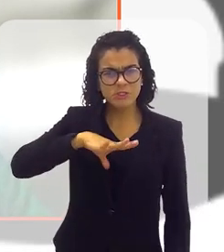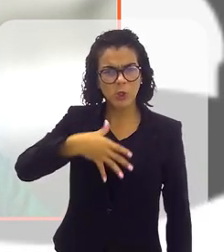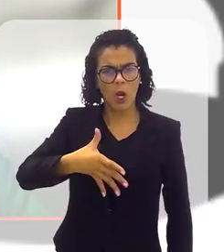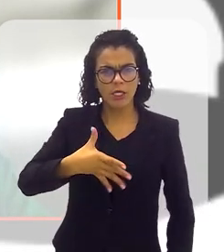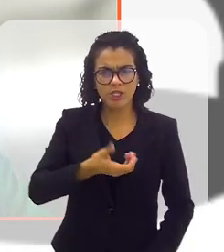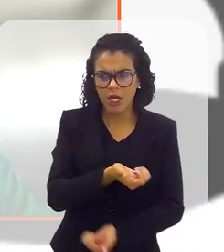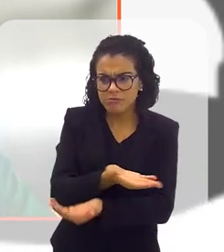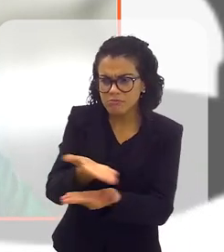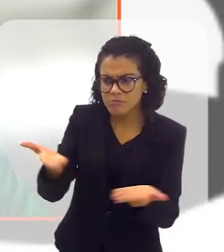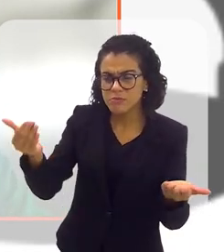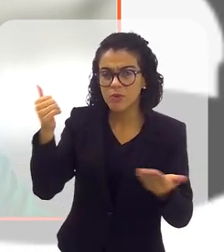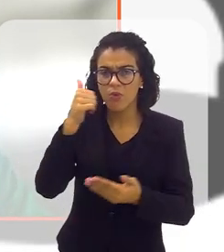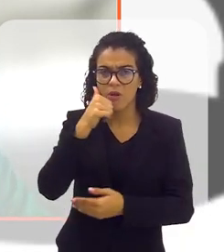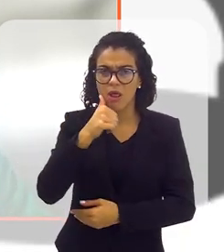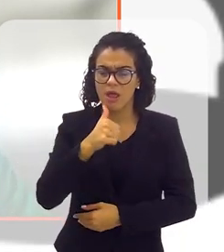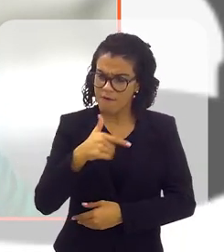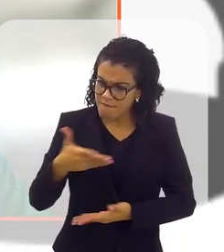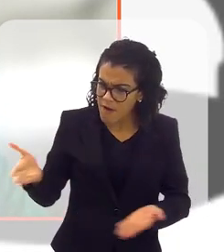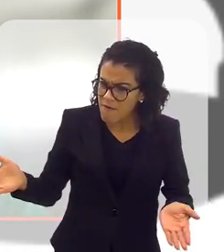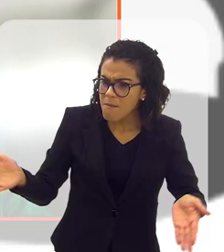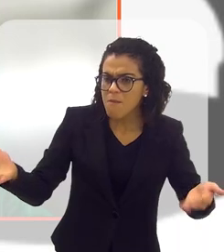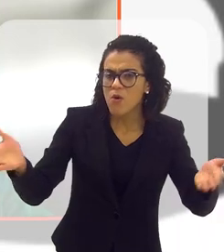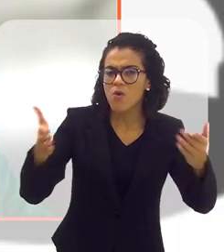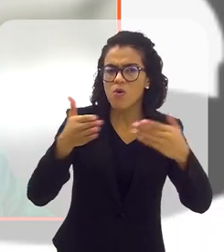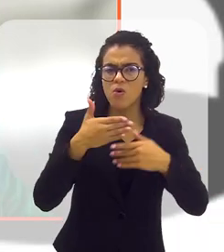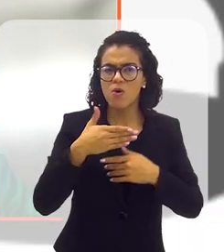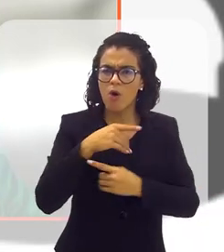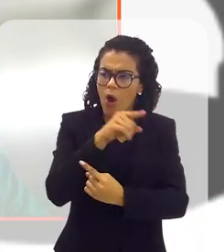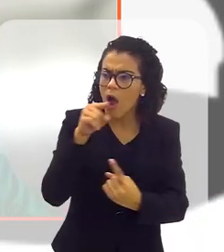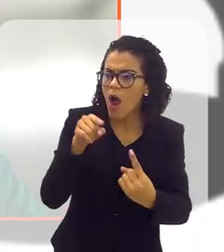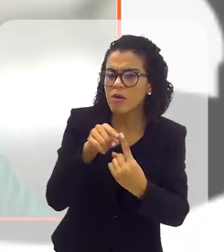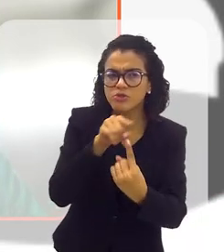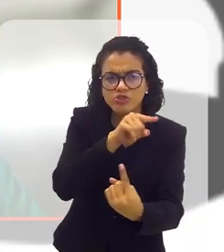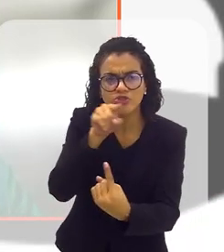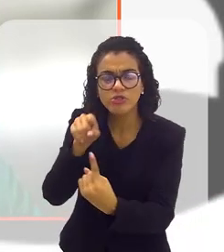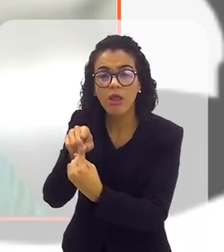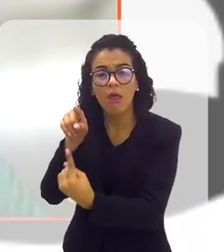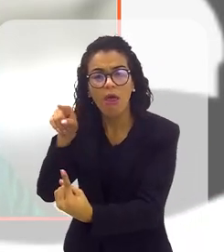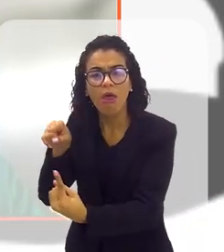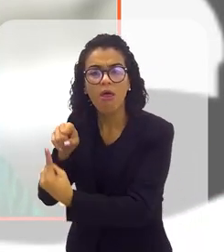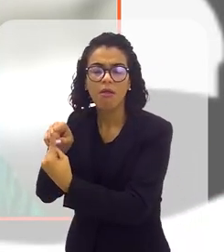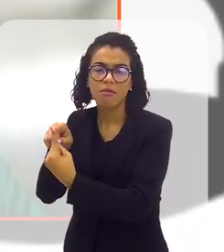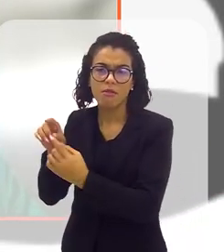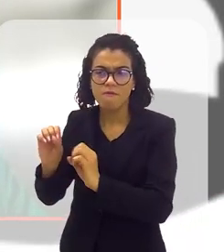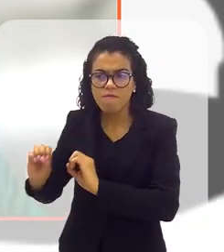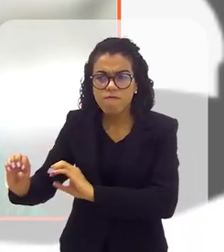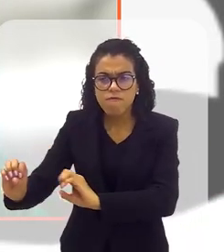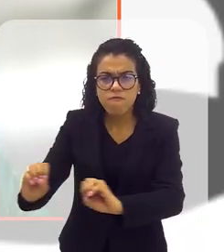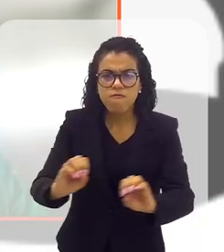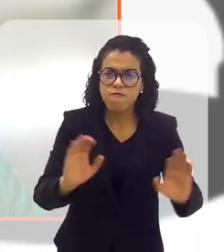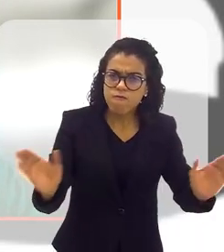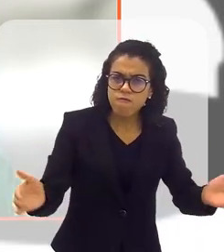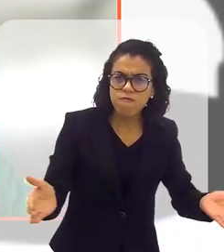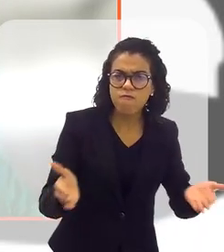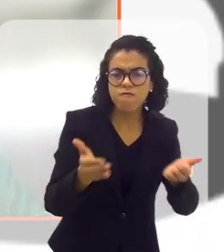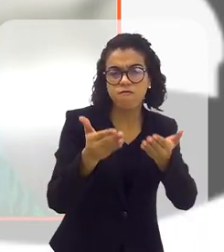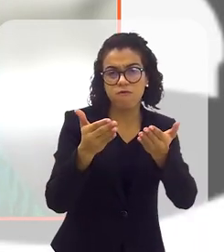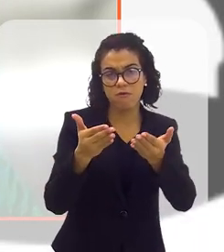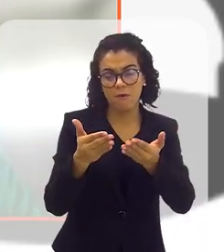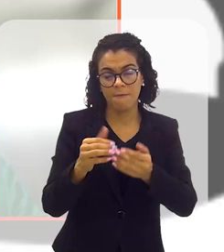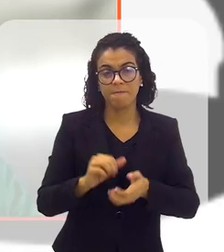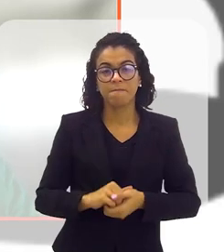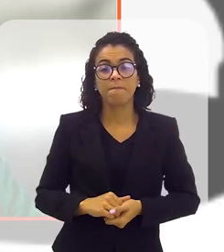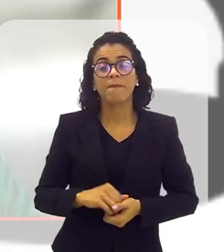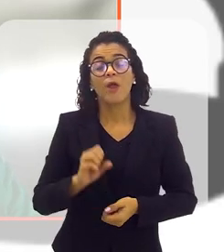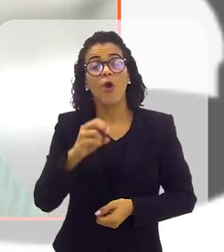a buscar os seus objetivos e elas se inspiram, né? Nessas mulheres,